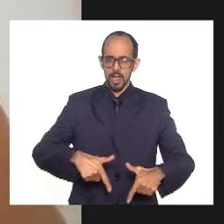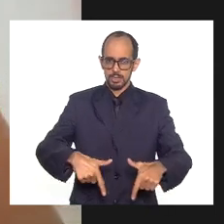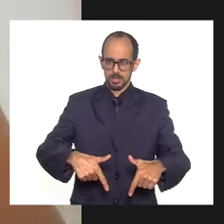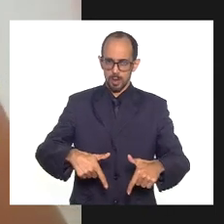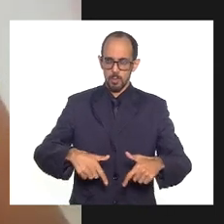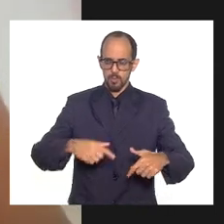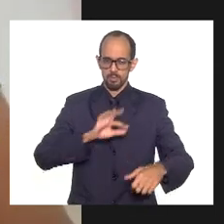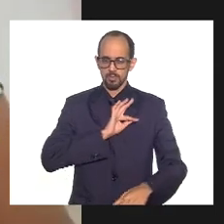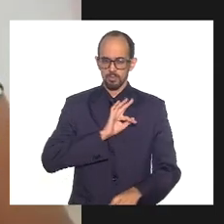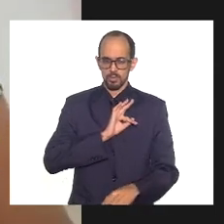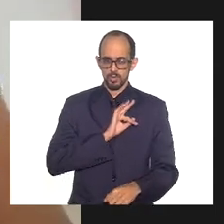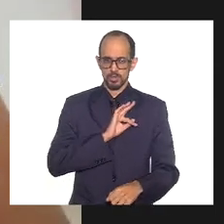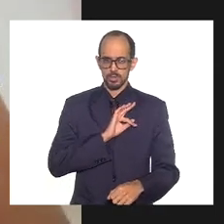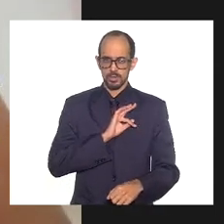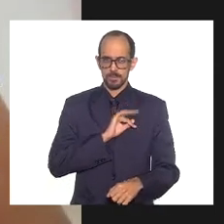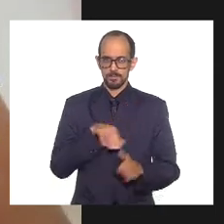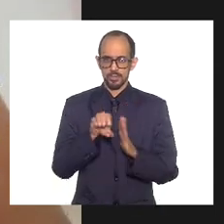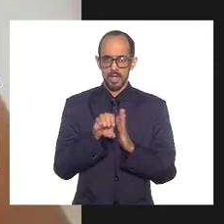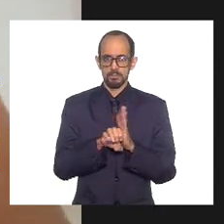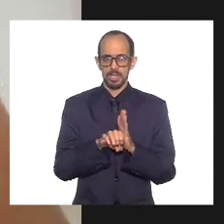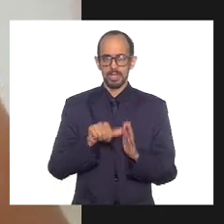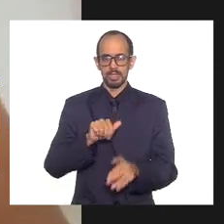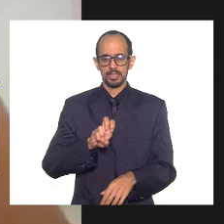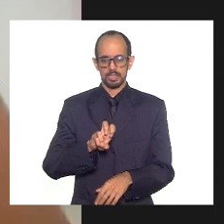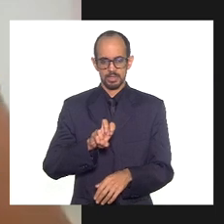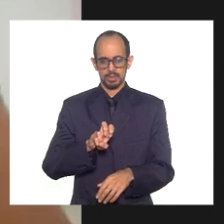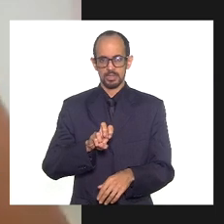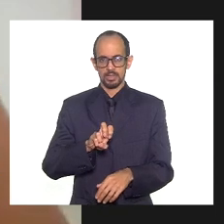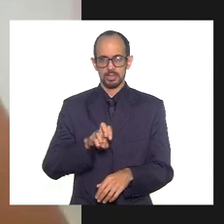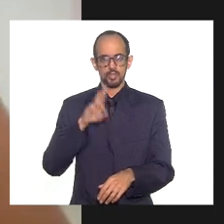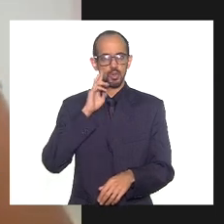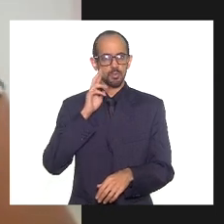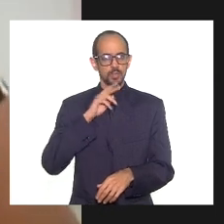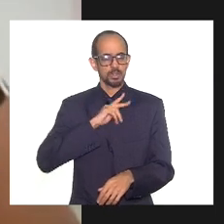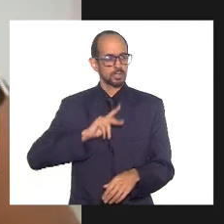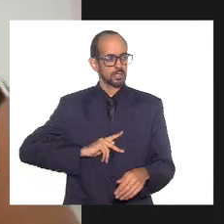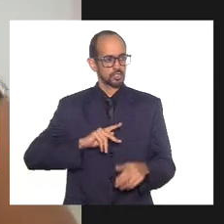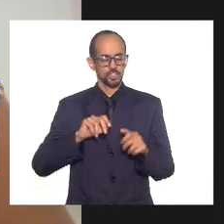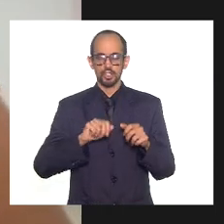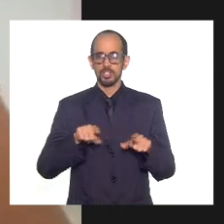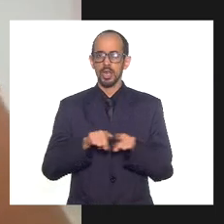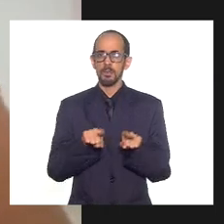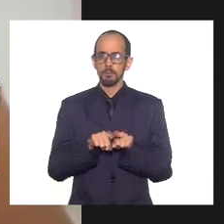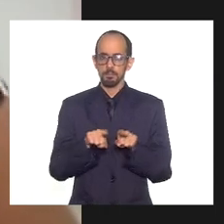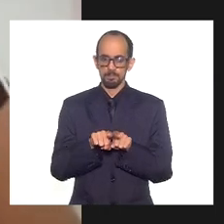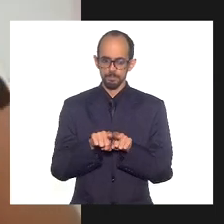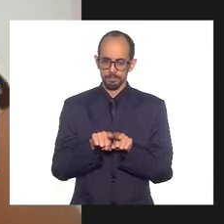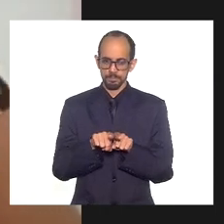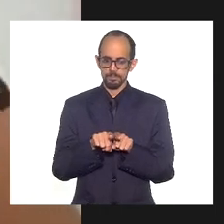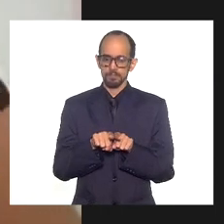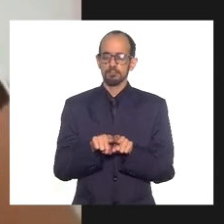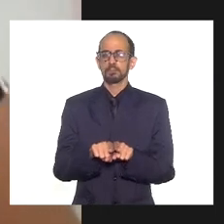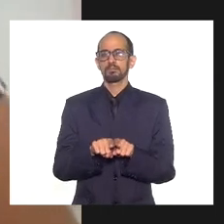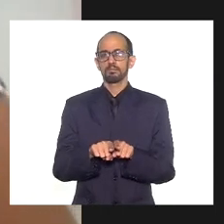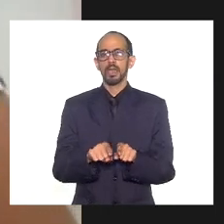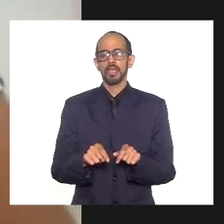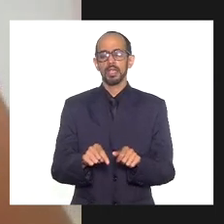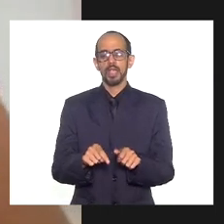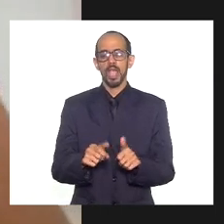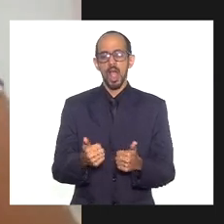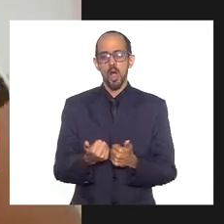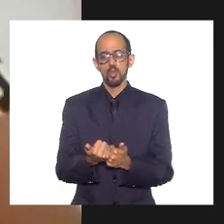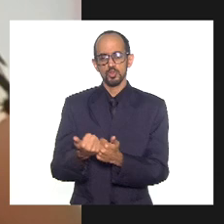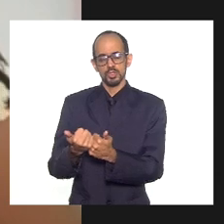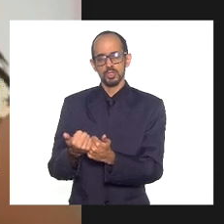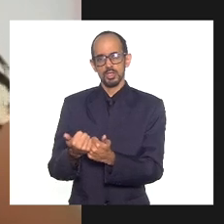policiais. A emenda 15, senhor presidente, também estende o programa para servidores públicos